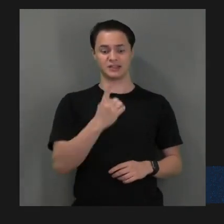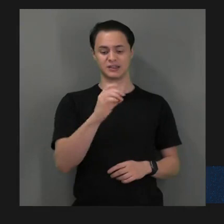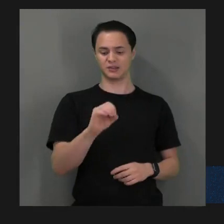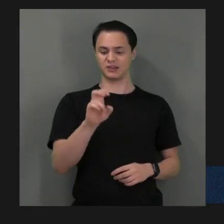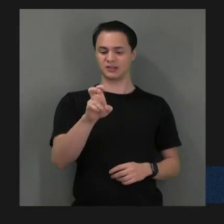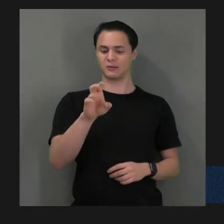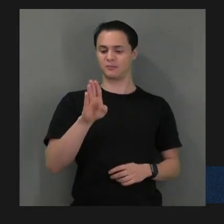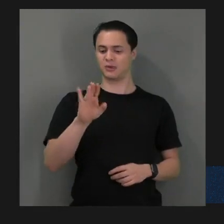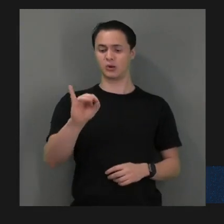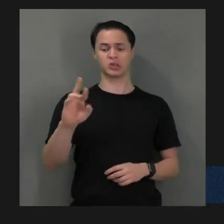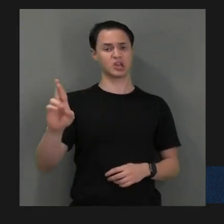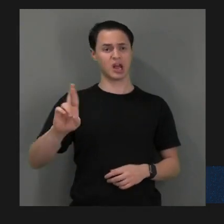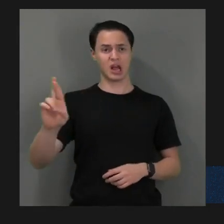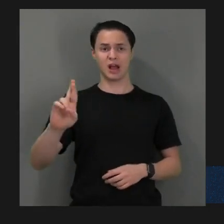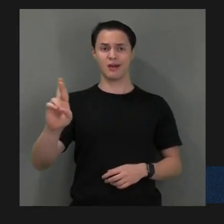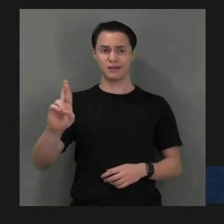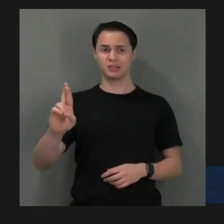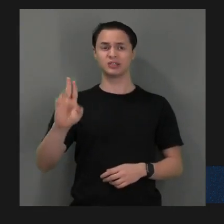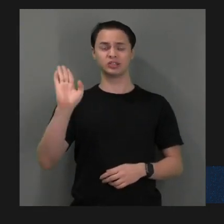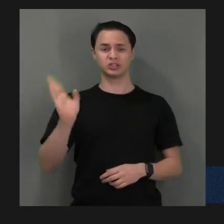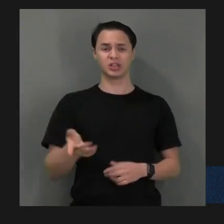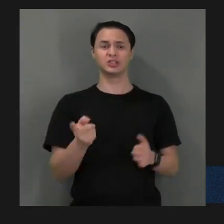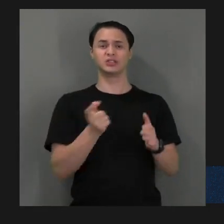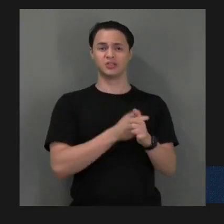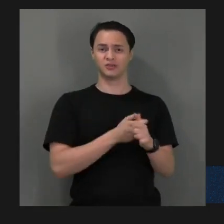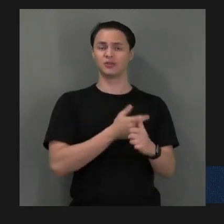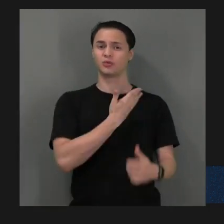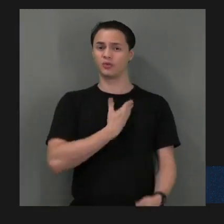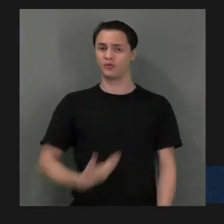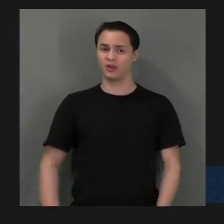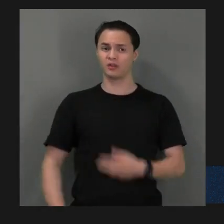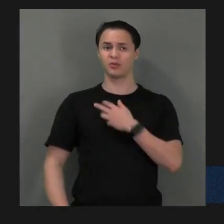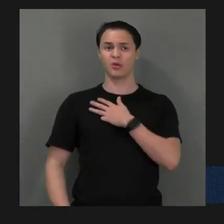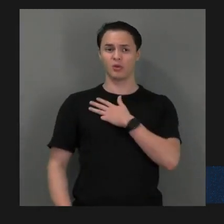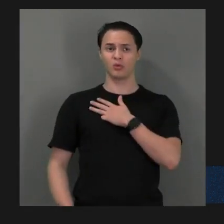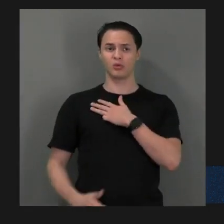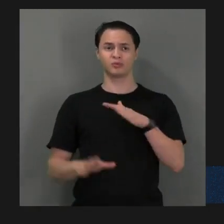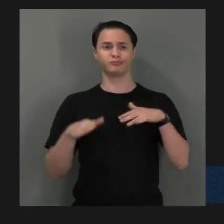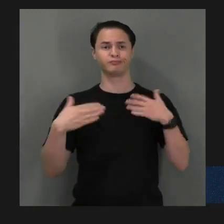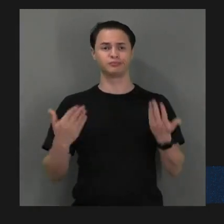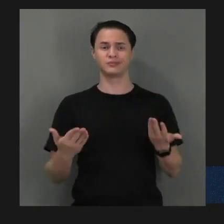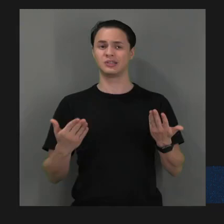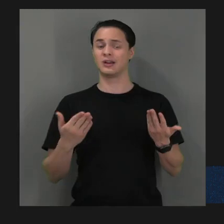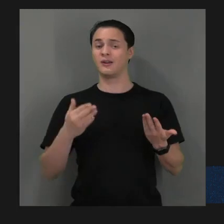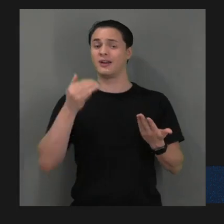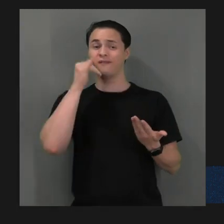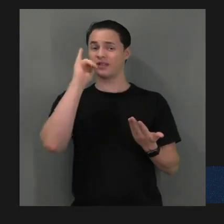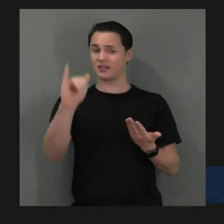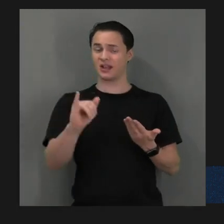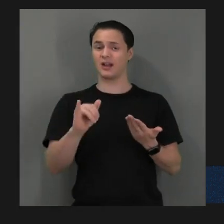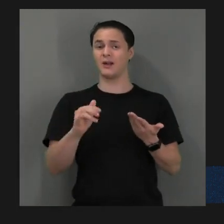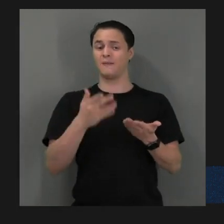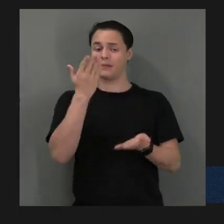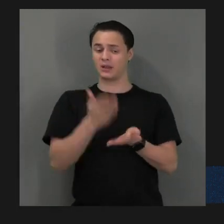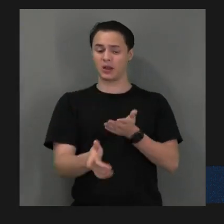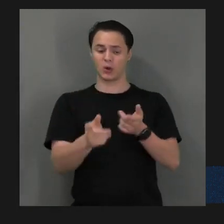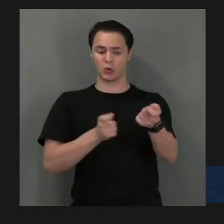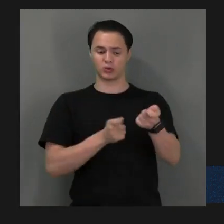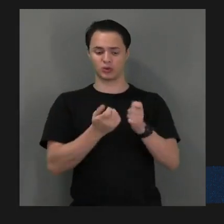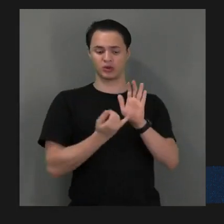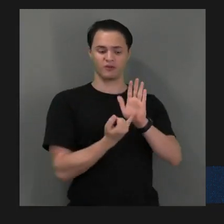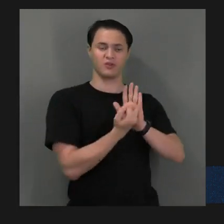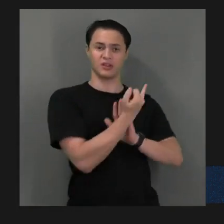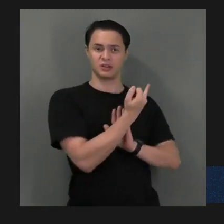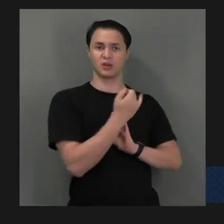105 bilhões de reais é o rombo do governo Lula. Para não haver descontrole da inflação, o Banco Central